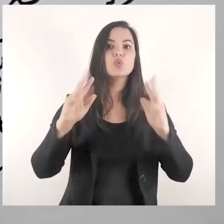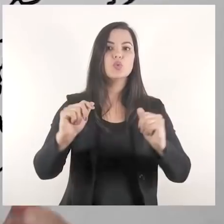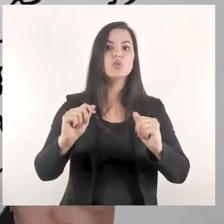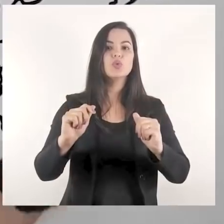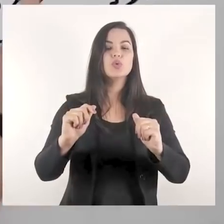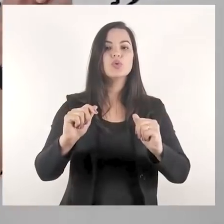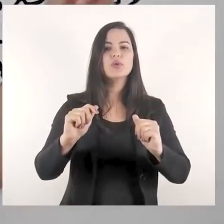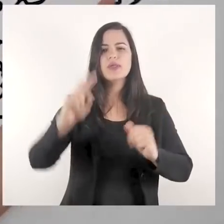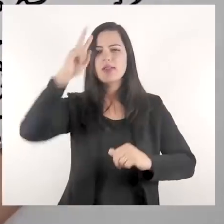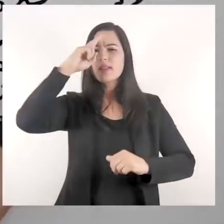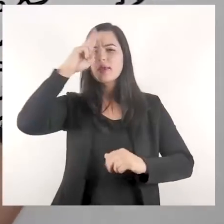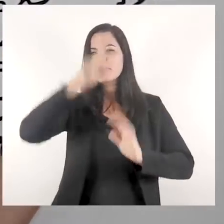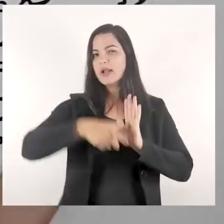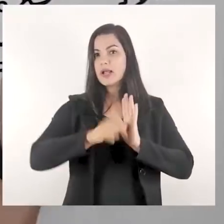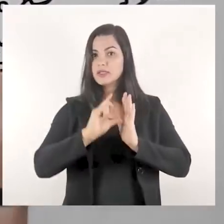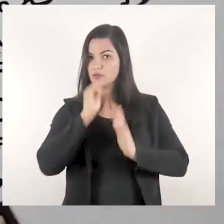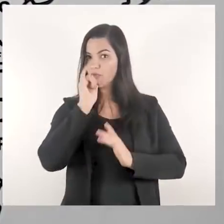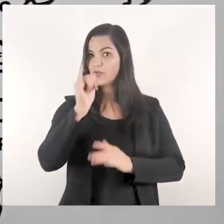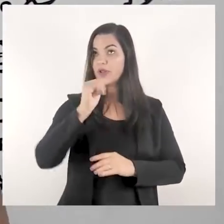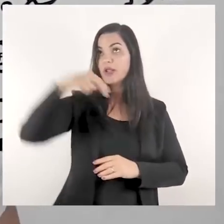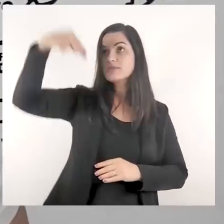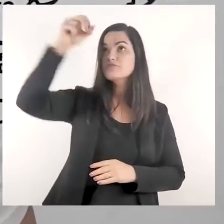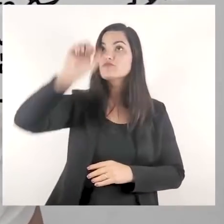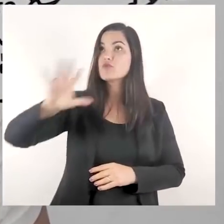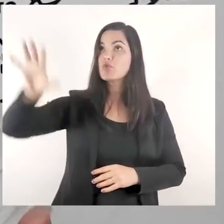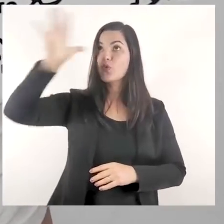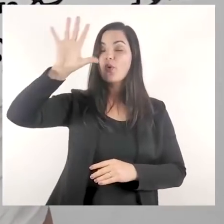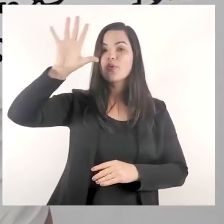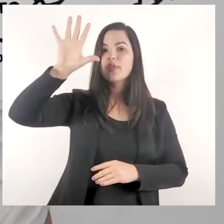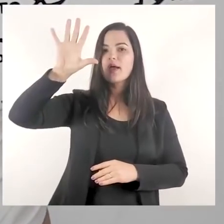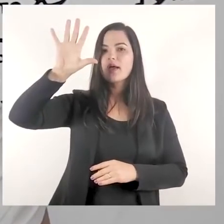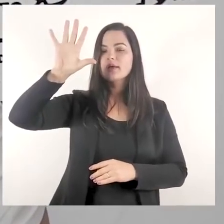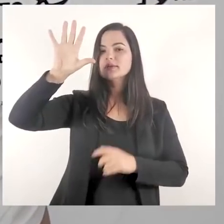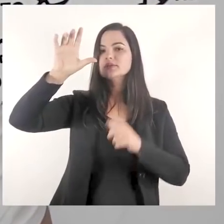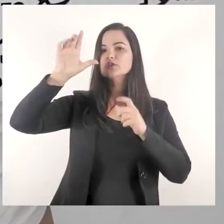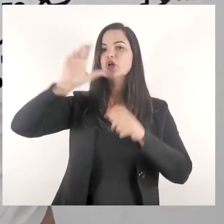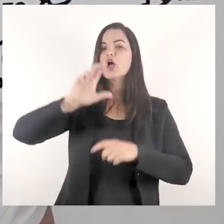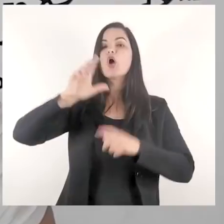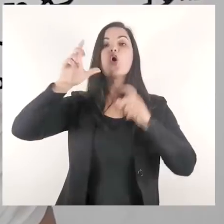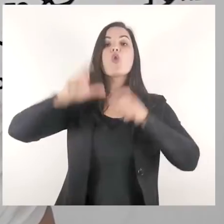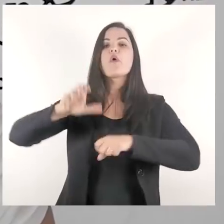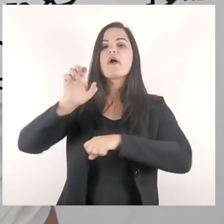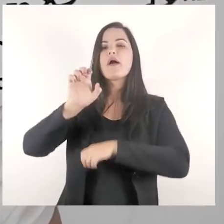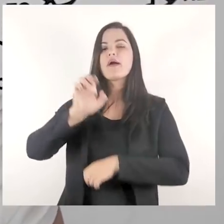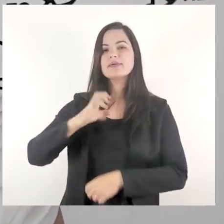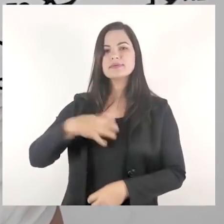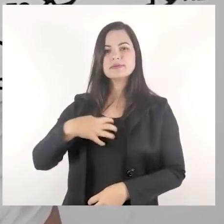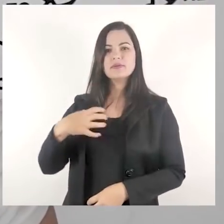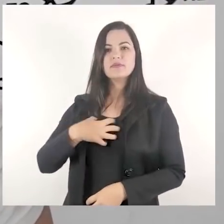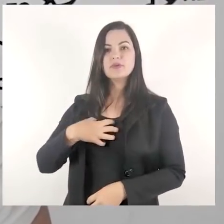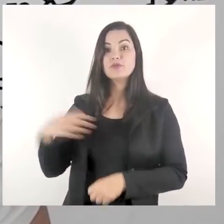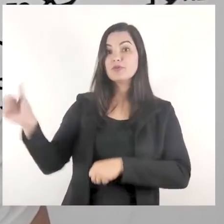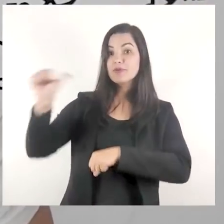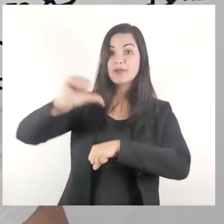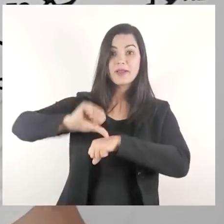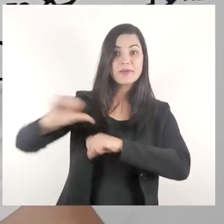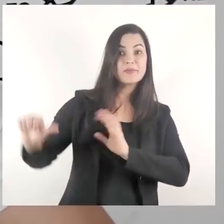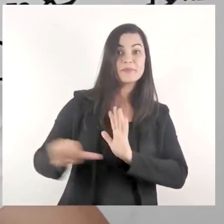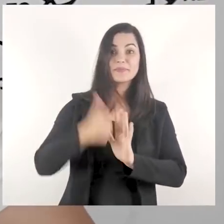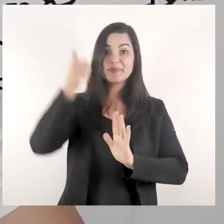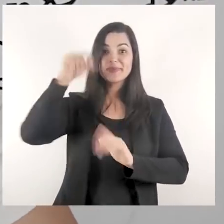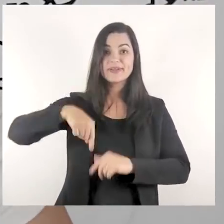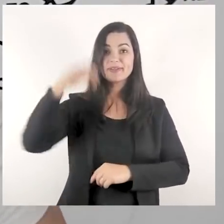nós falamos da região Nordeste, eu falei para você sobre Salvador ter sido a primeira capital do Brasil,